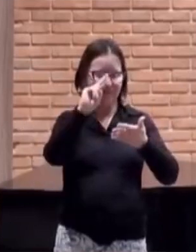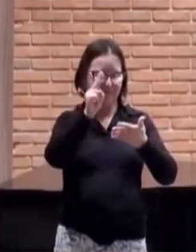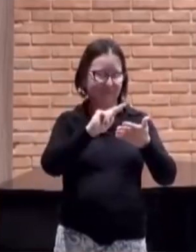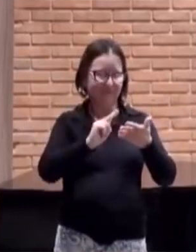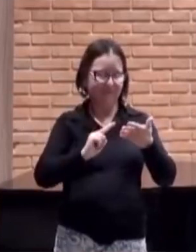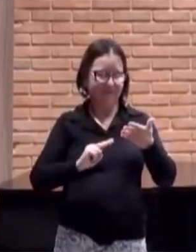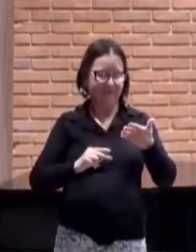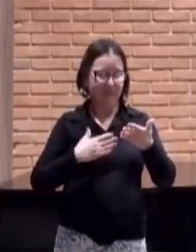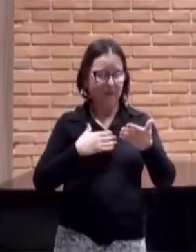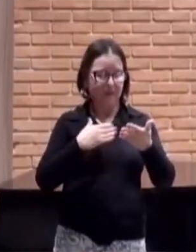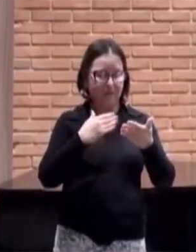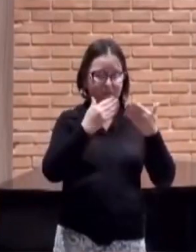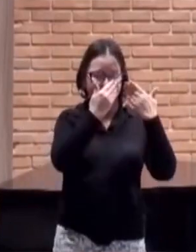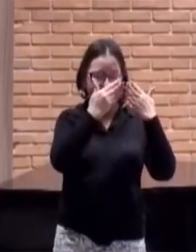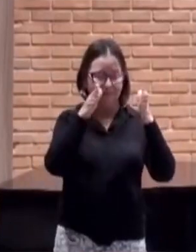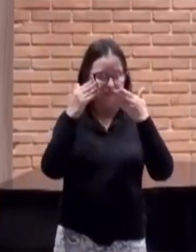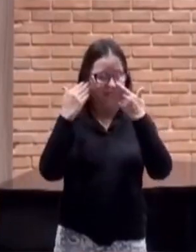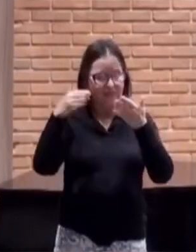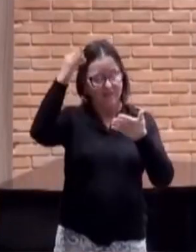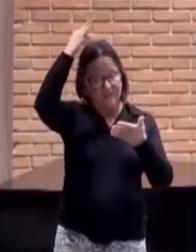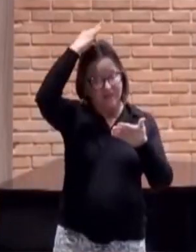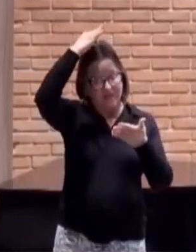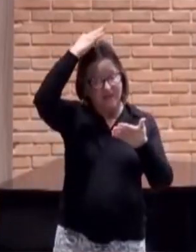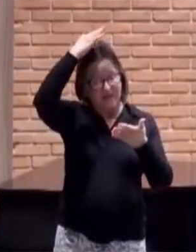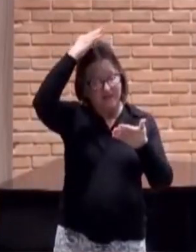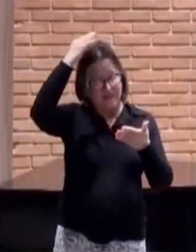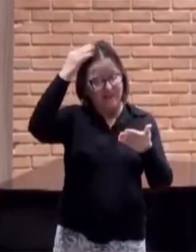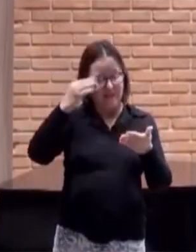meus olhos vêm abrir, pois quero ver,